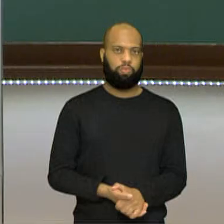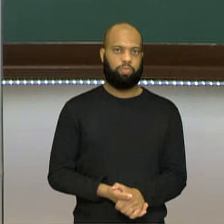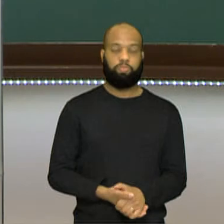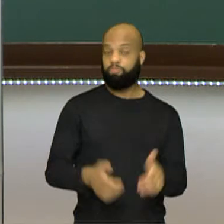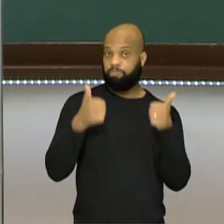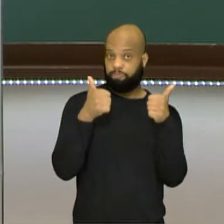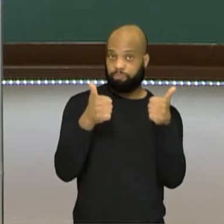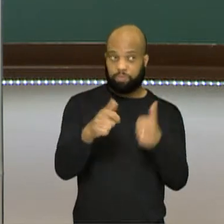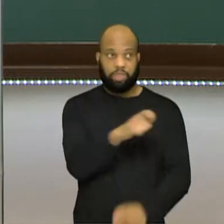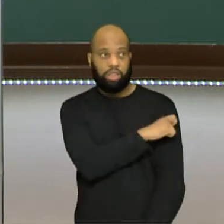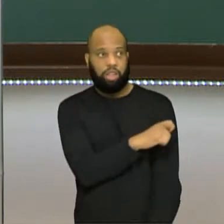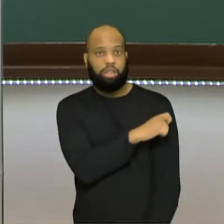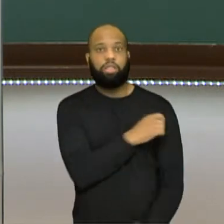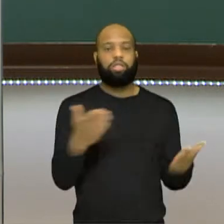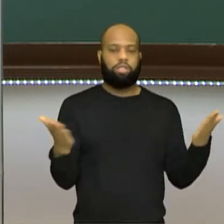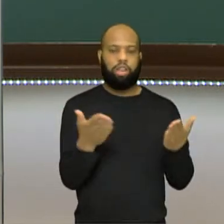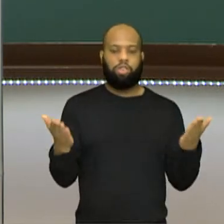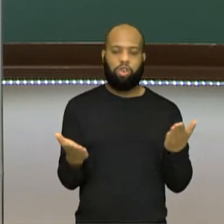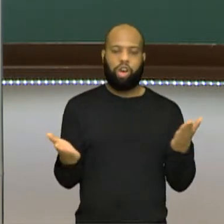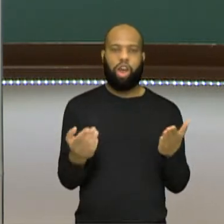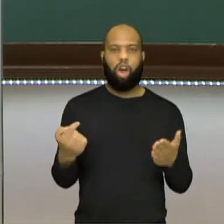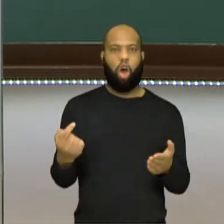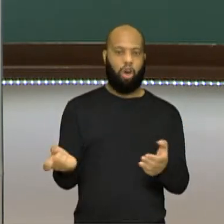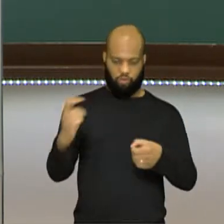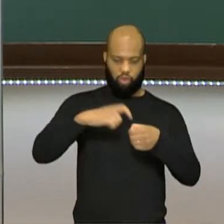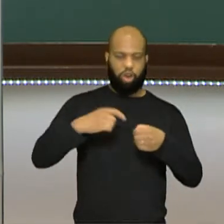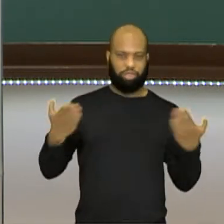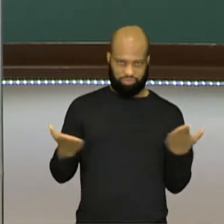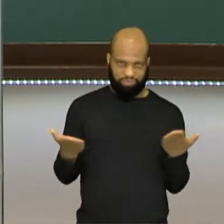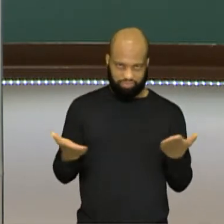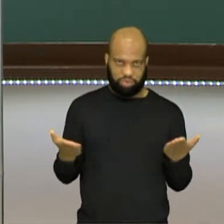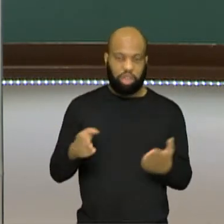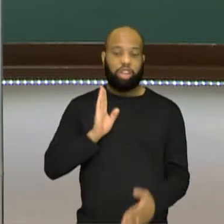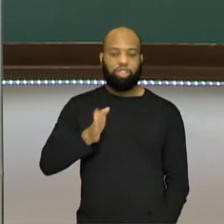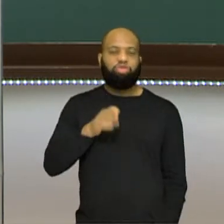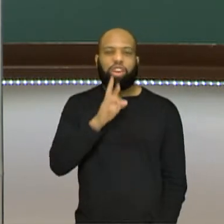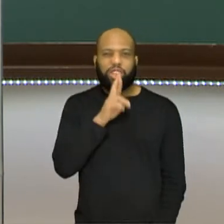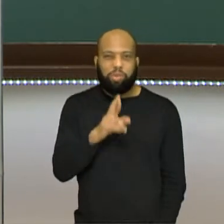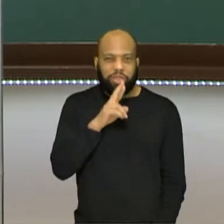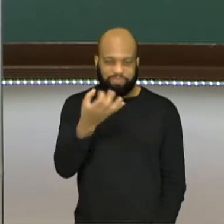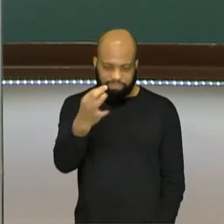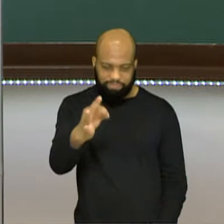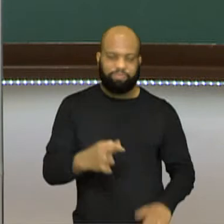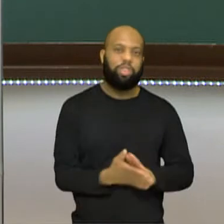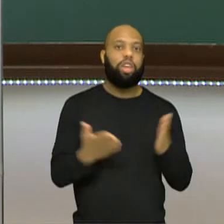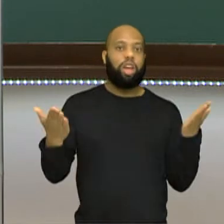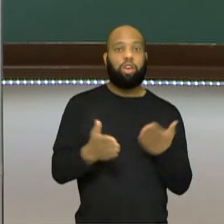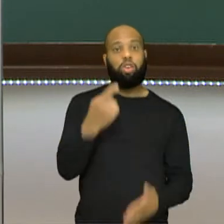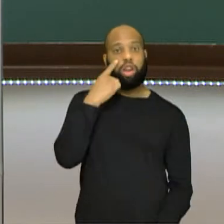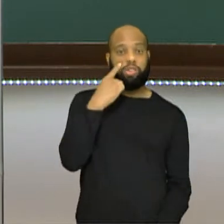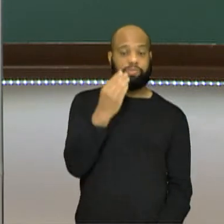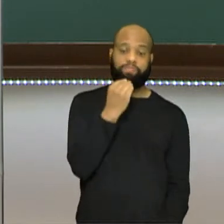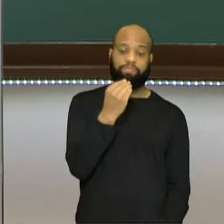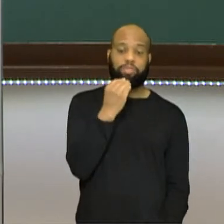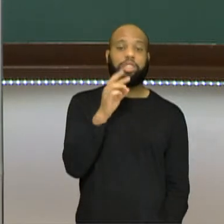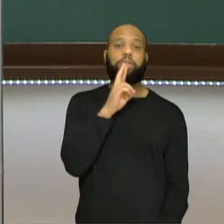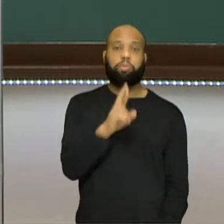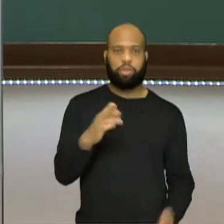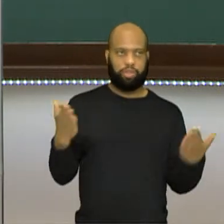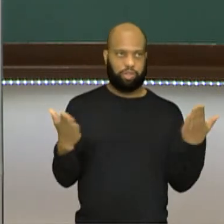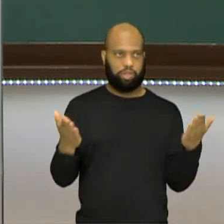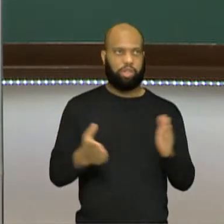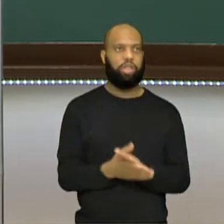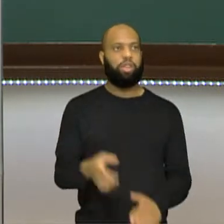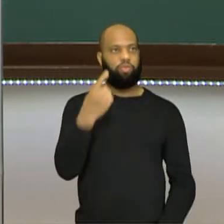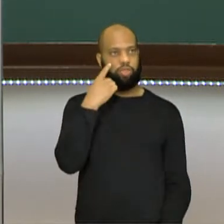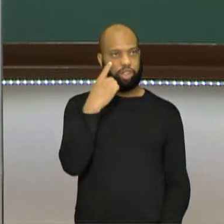Muito bem, estudante, volta aqui comigo. Vamos lá, você já respondeu, já teve tempo para responder essa questão? Vamos ver uma possibilidade de resposta?